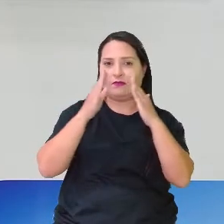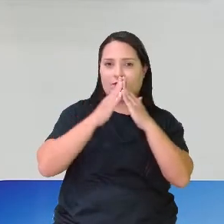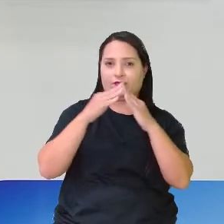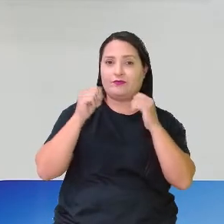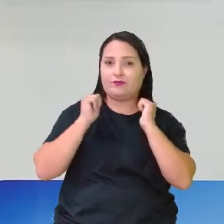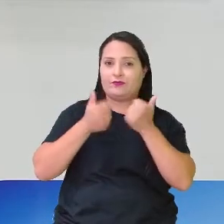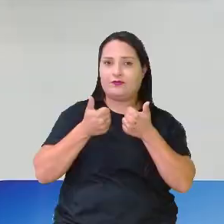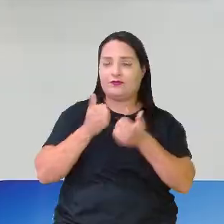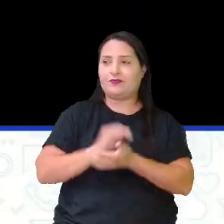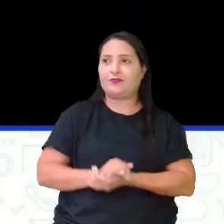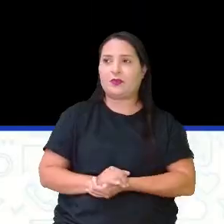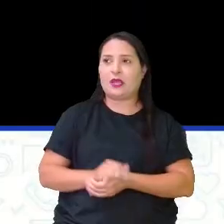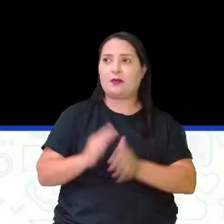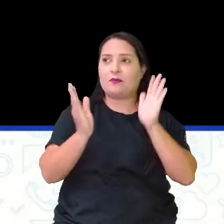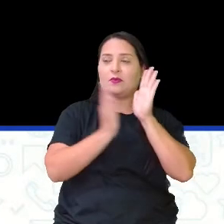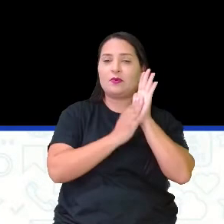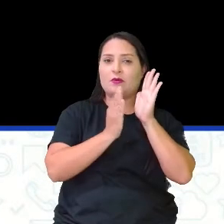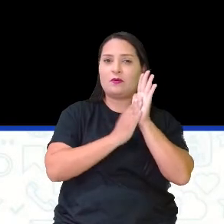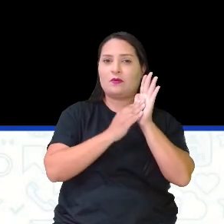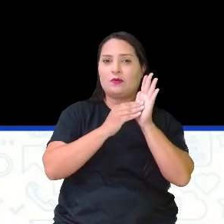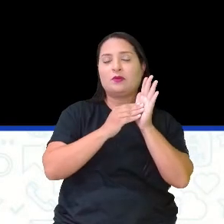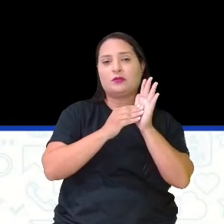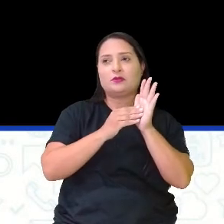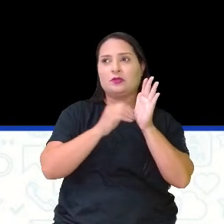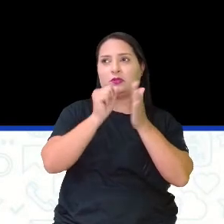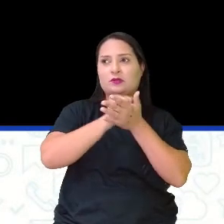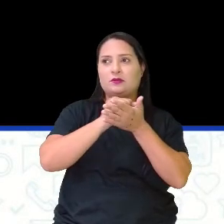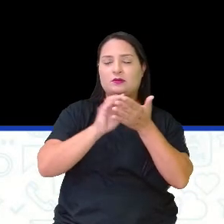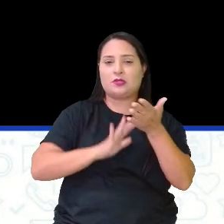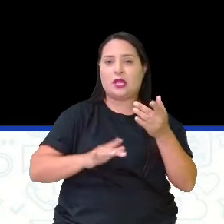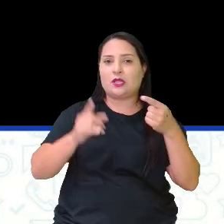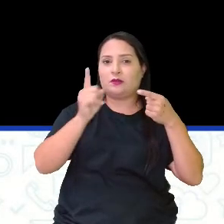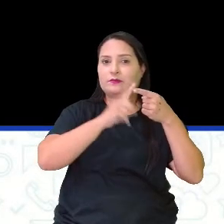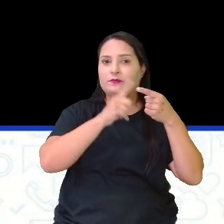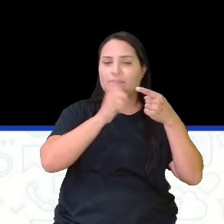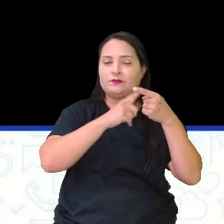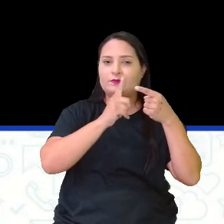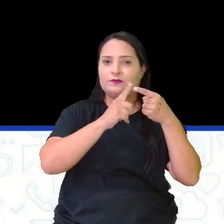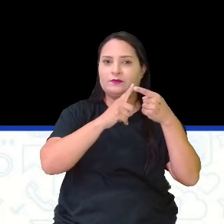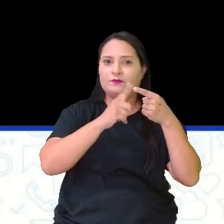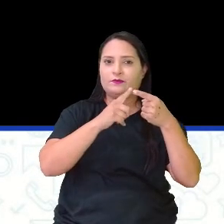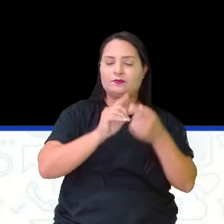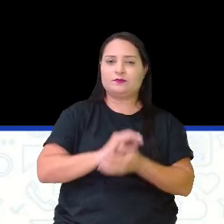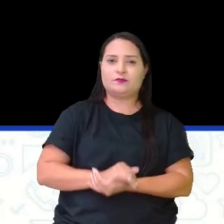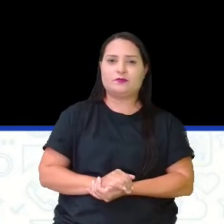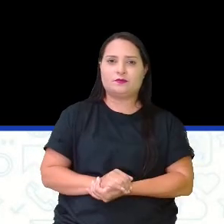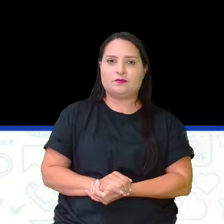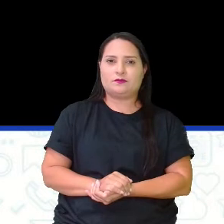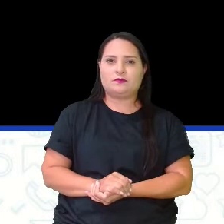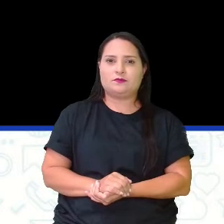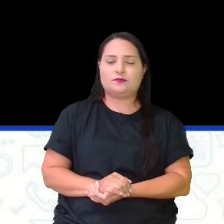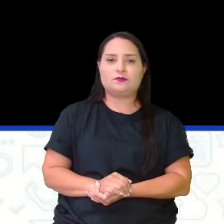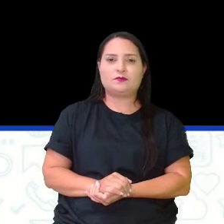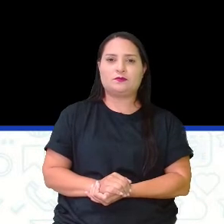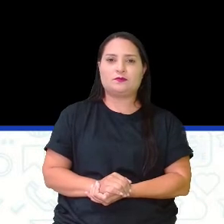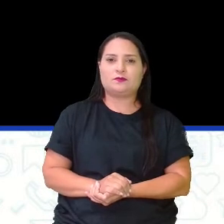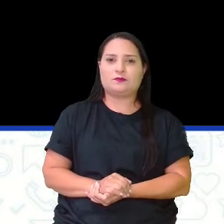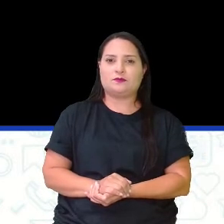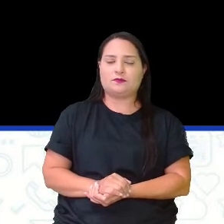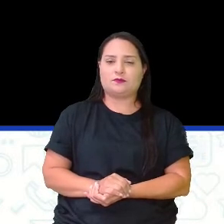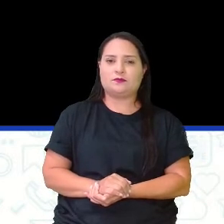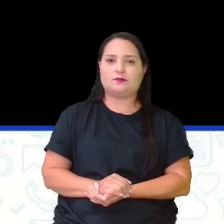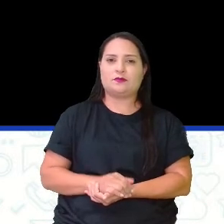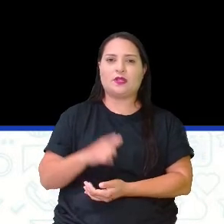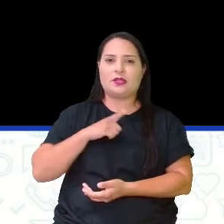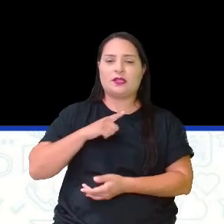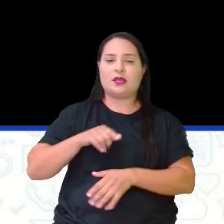ó, proposta de atividade. Nós temos a parte 1, né? Que tem a parte